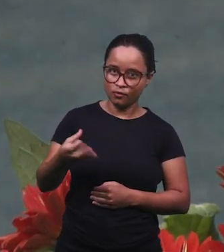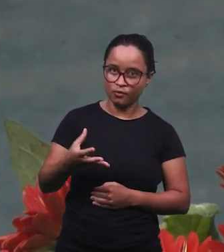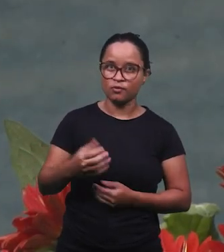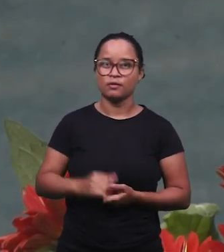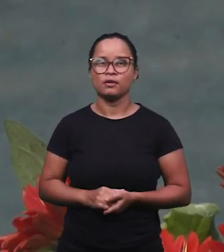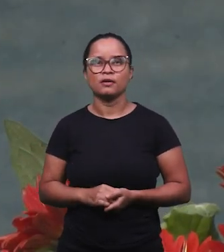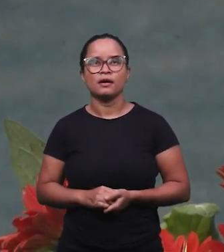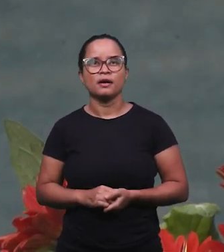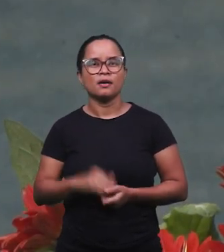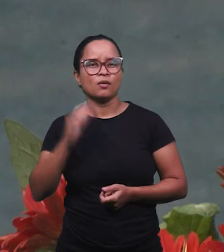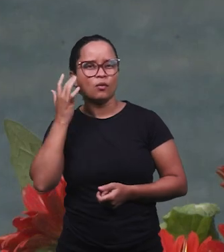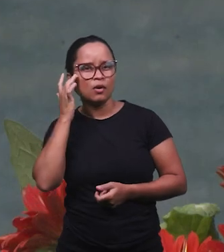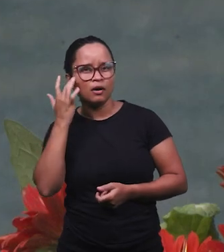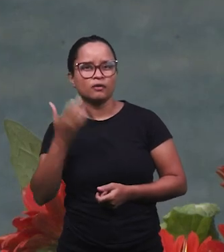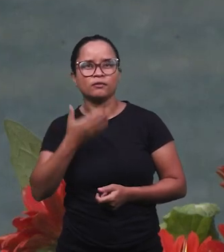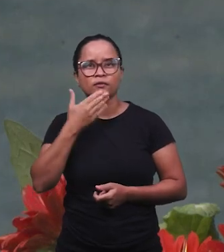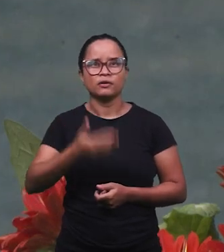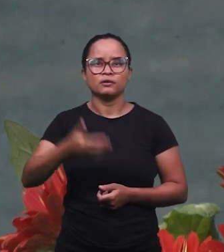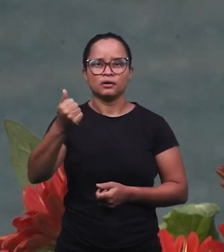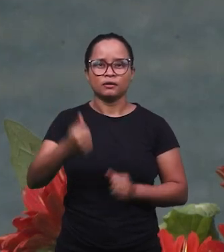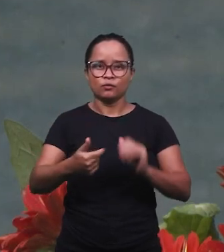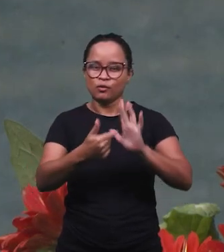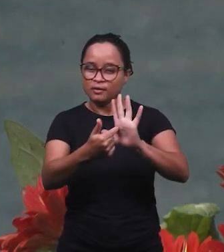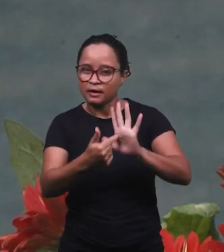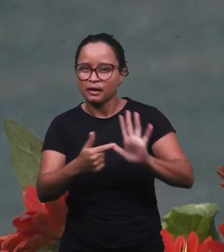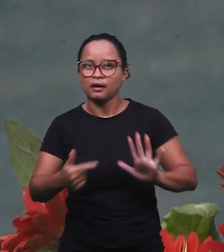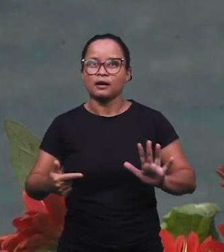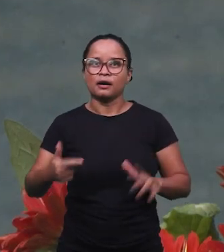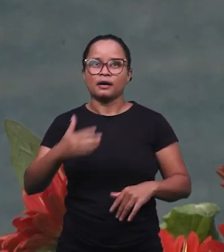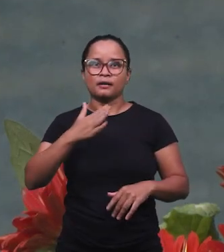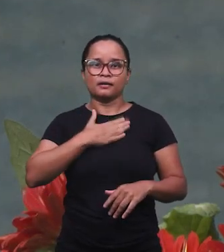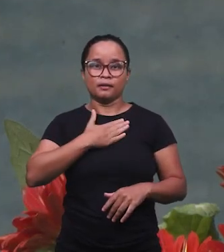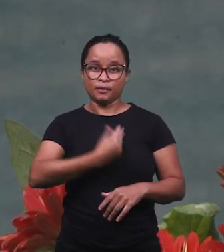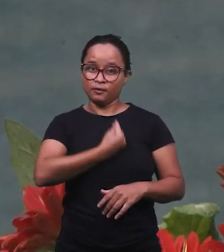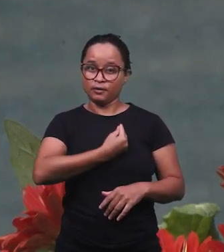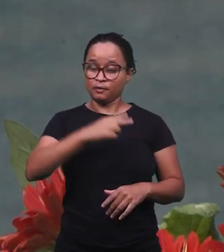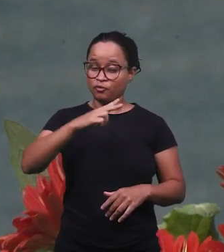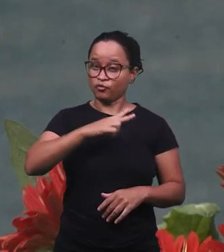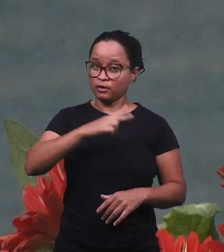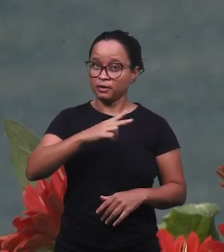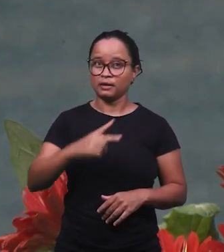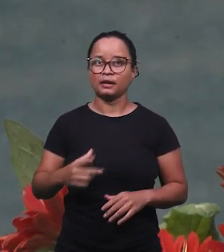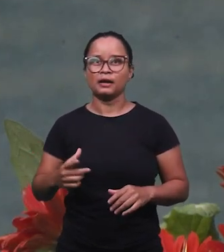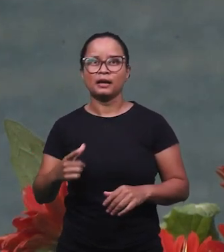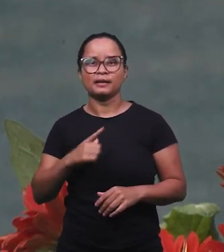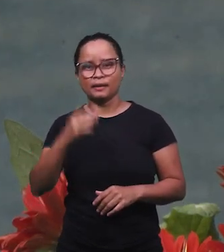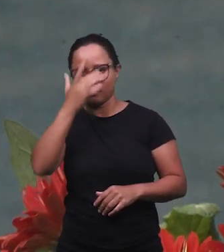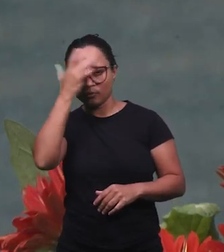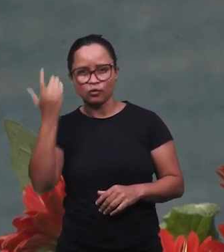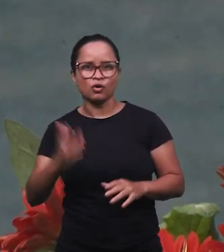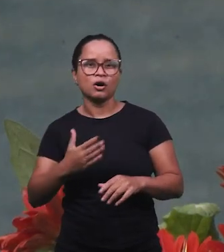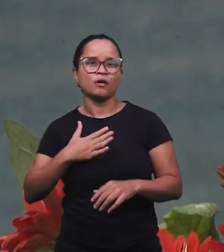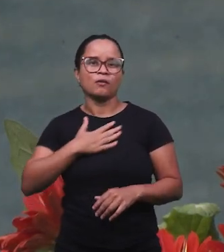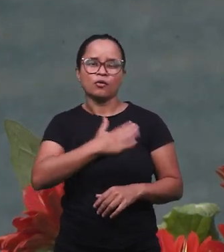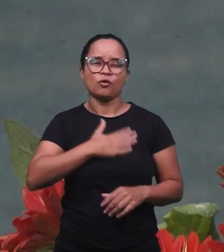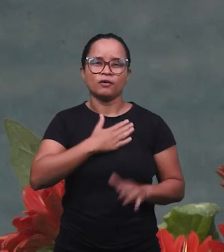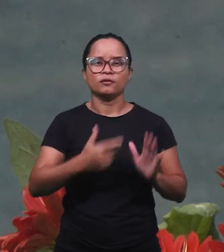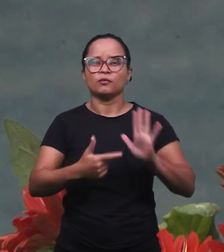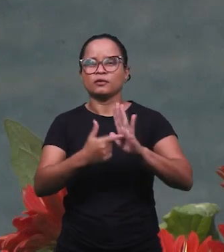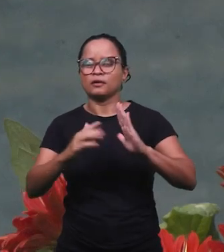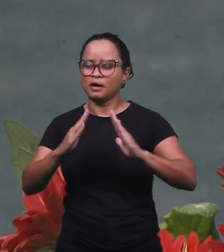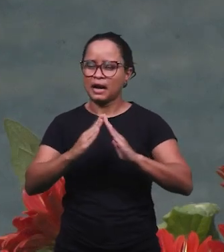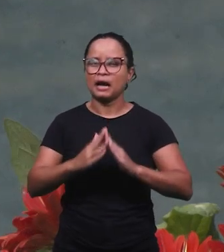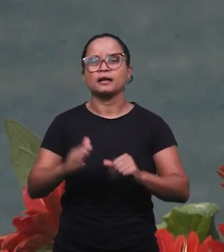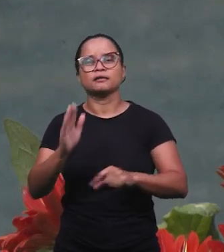eu prefiro não estar expondo tanto assim detalhes da minha vida pessoal. Tem gente que gosta de mostrar como é que é a sua casa,